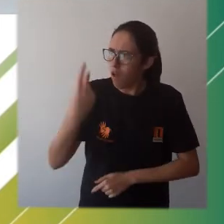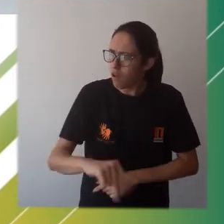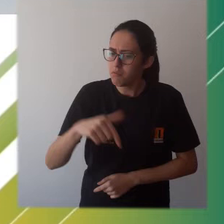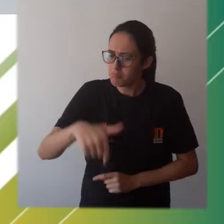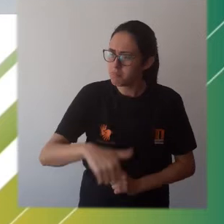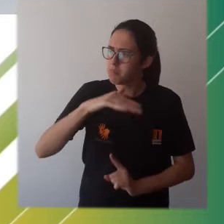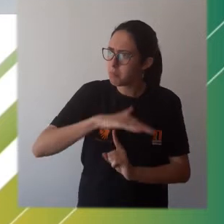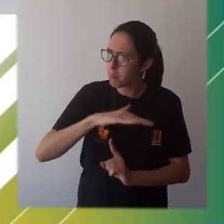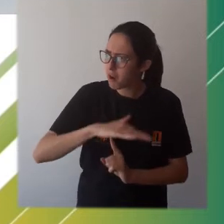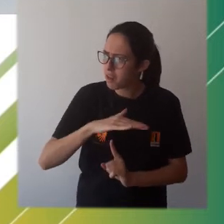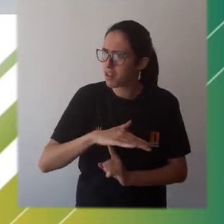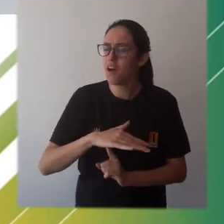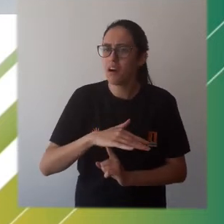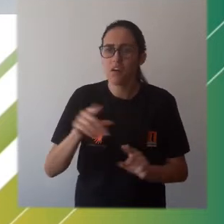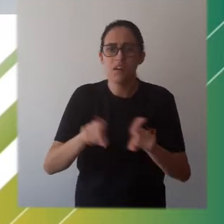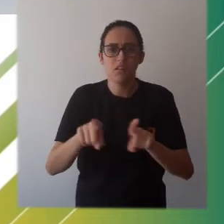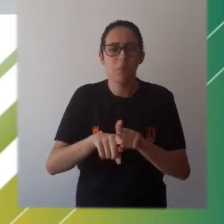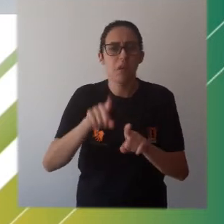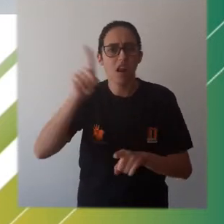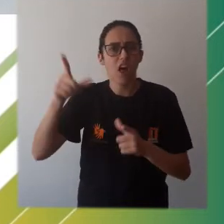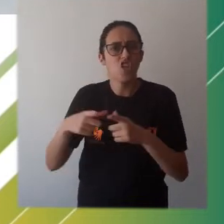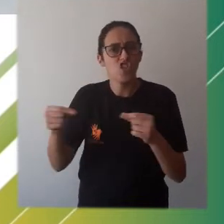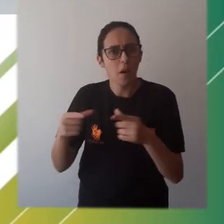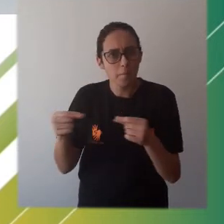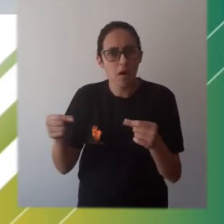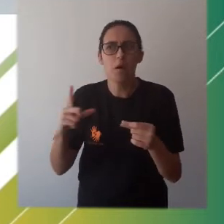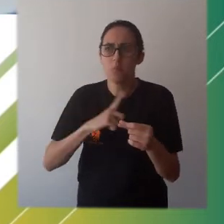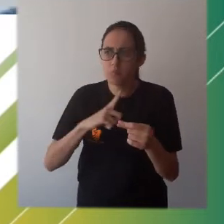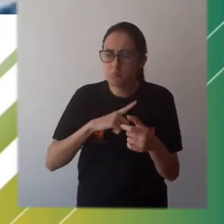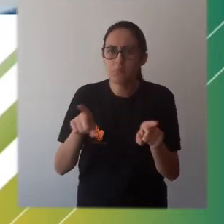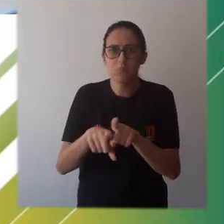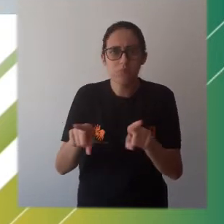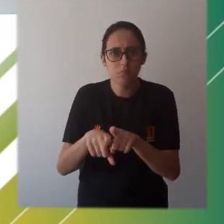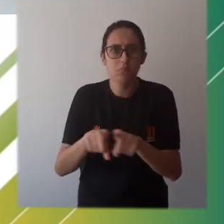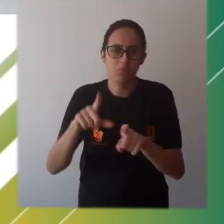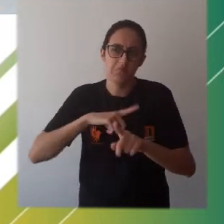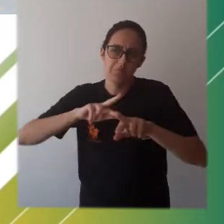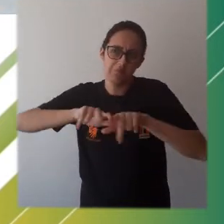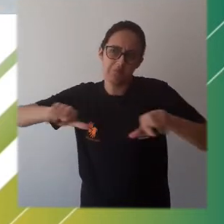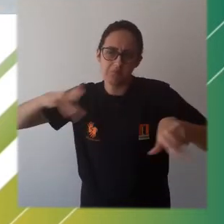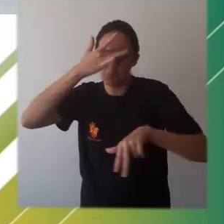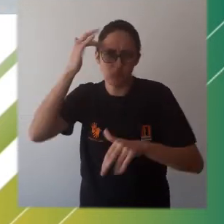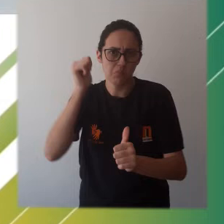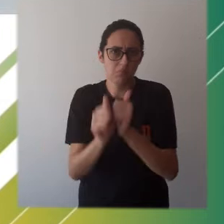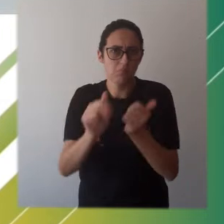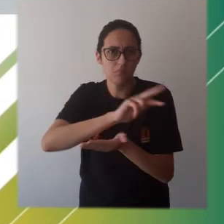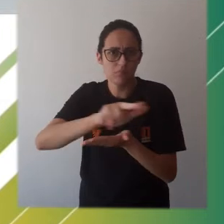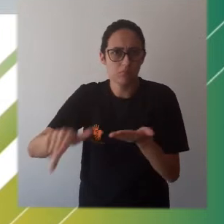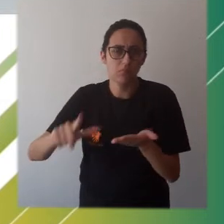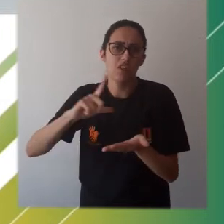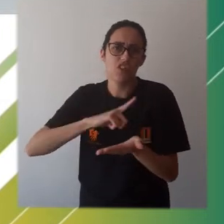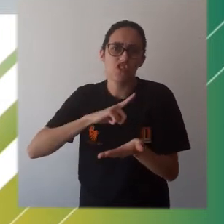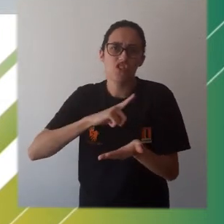no estado, né? Quando foi criado o TOP, o Talento Olímpico, onde já tinham vários atletas que